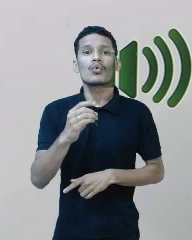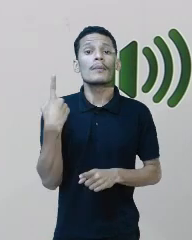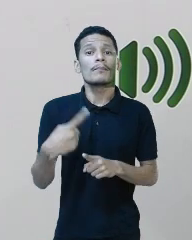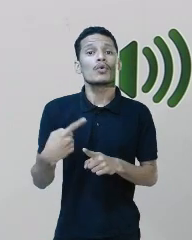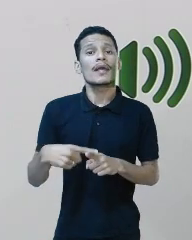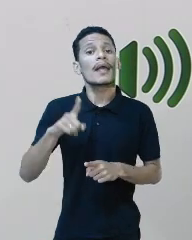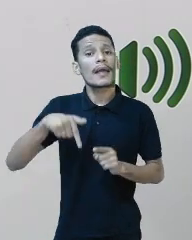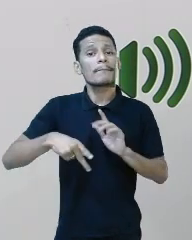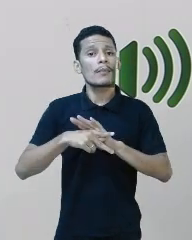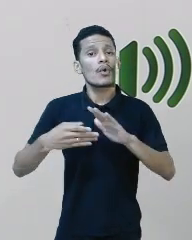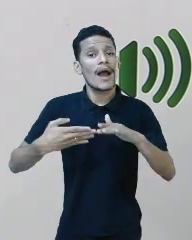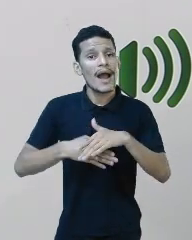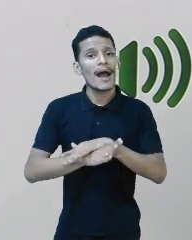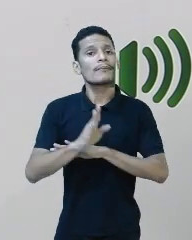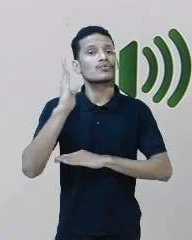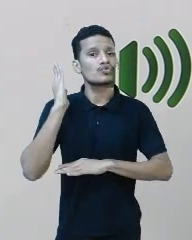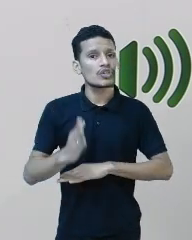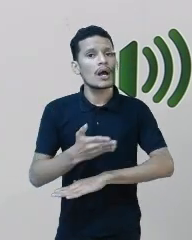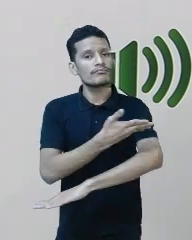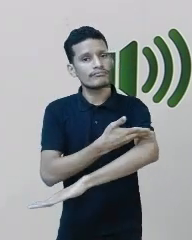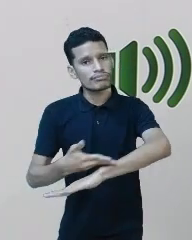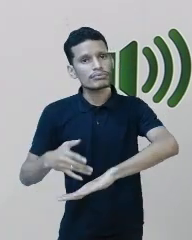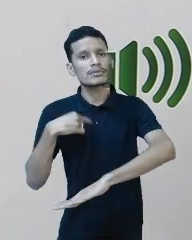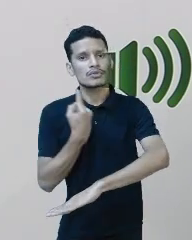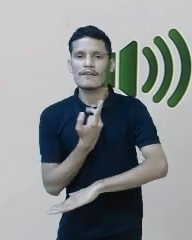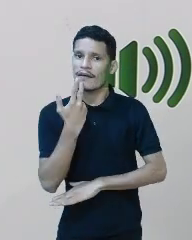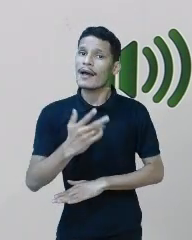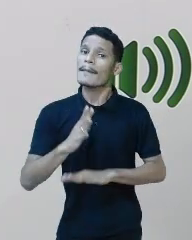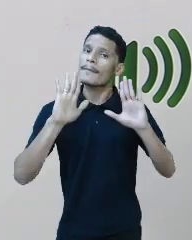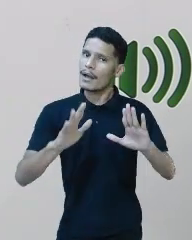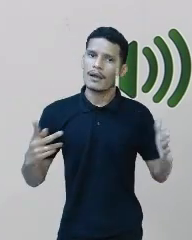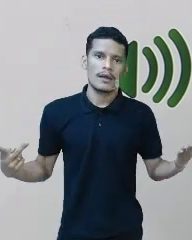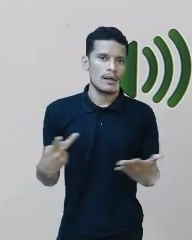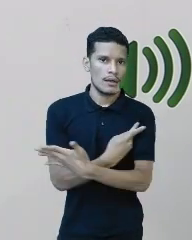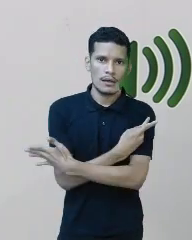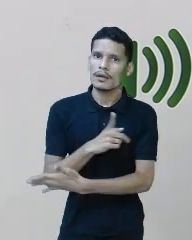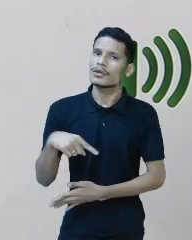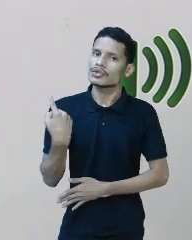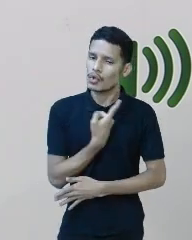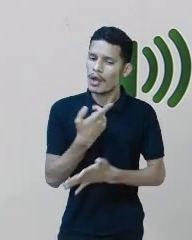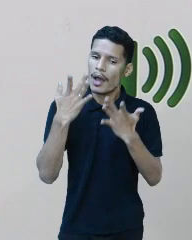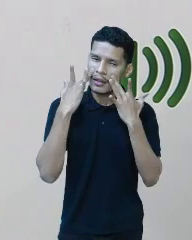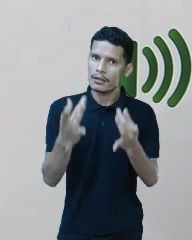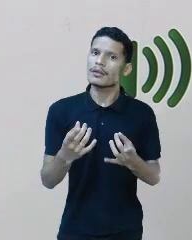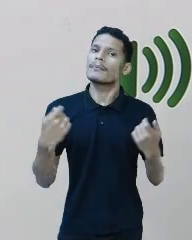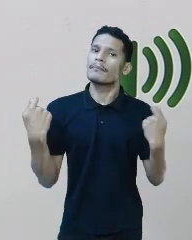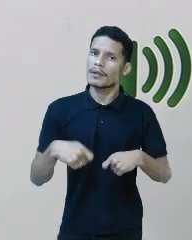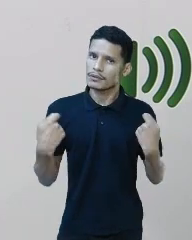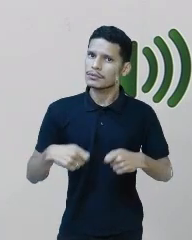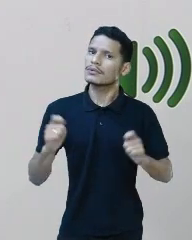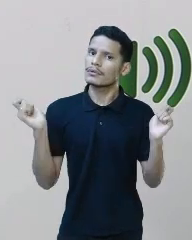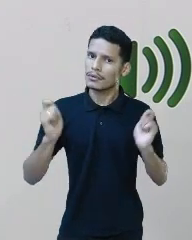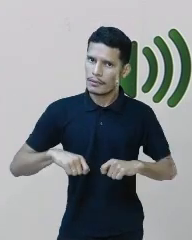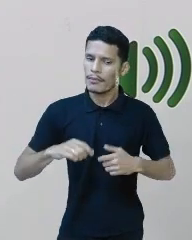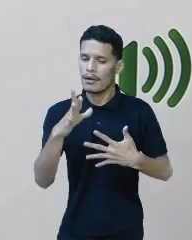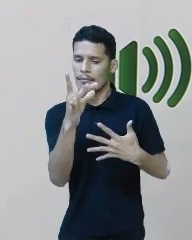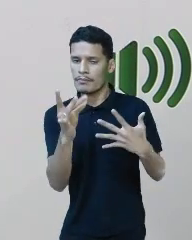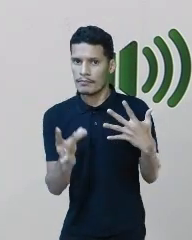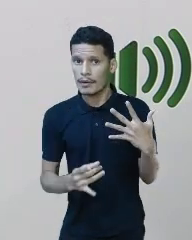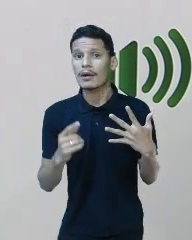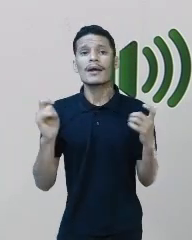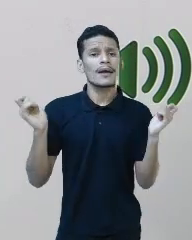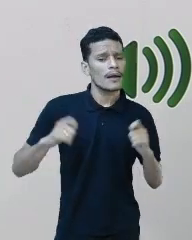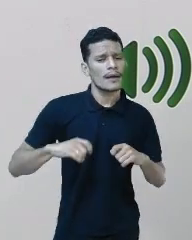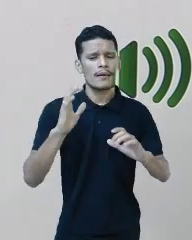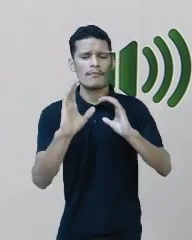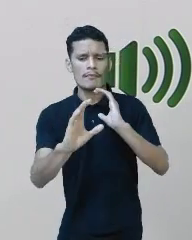tem de falar, mas não é a forma correta. A gente precisa estar bastante atento a esses detalhes. Como eu falei antes, para que a